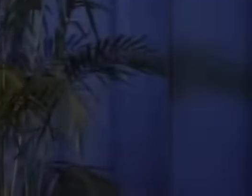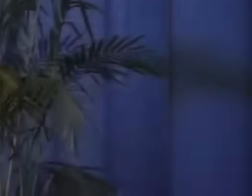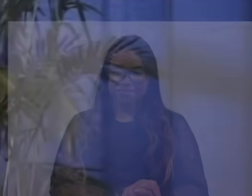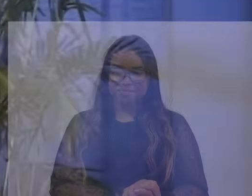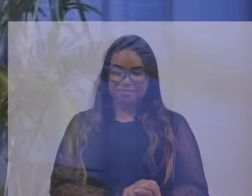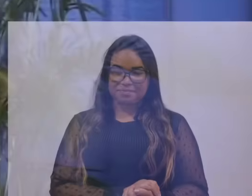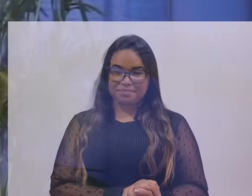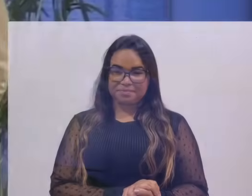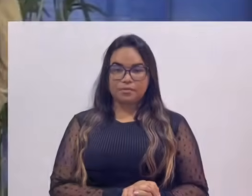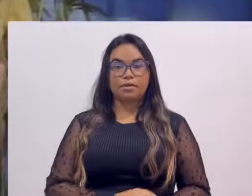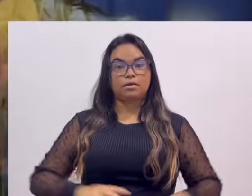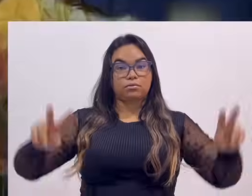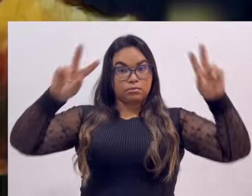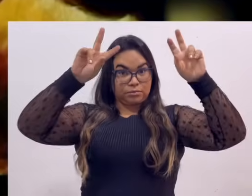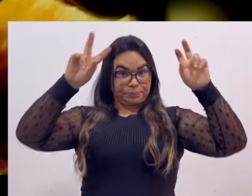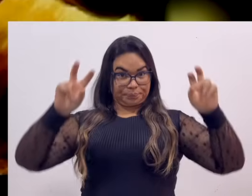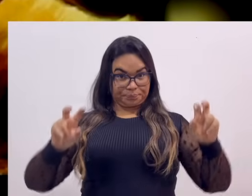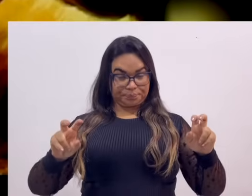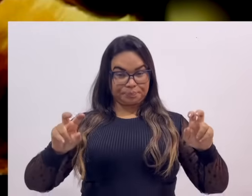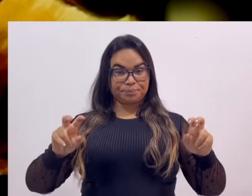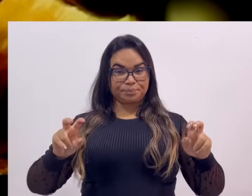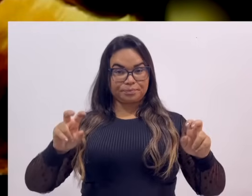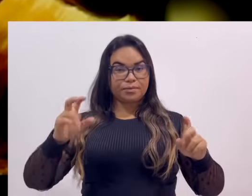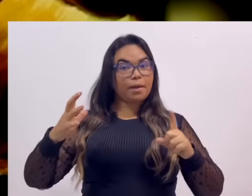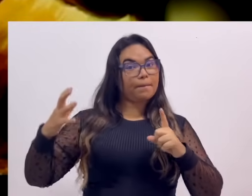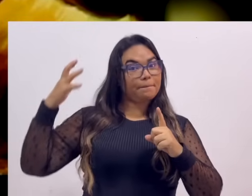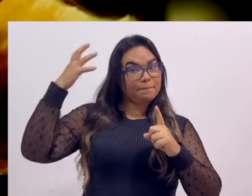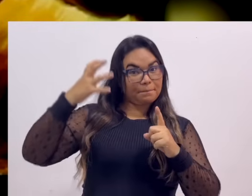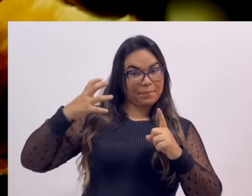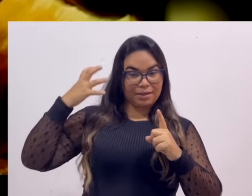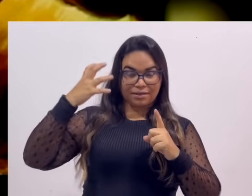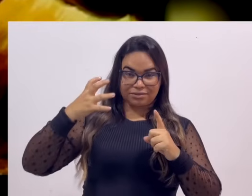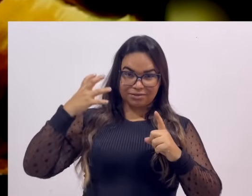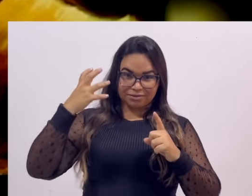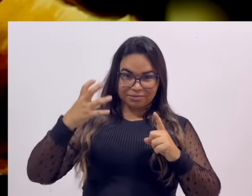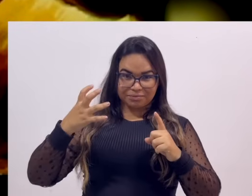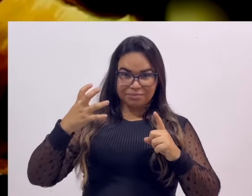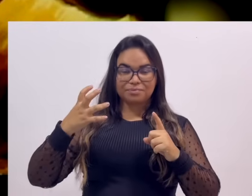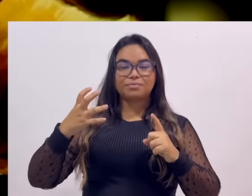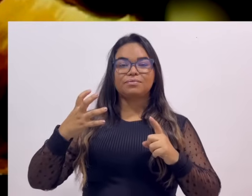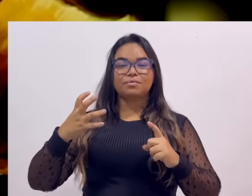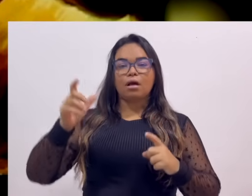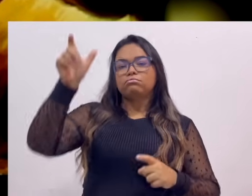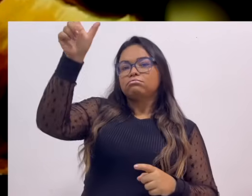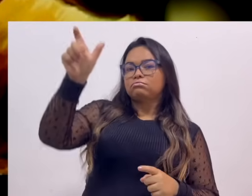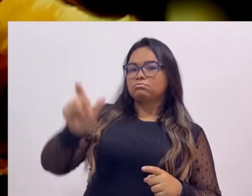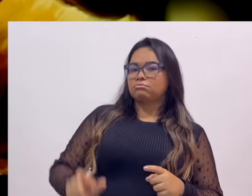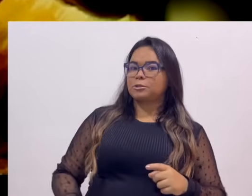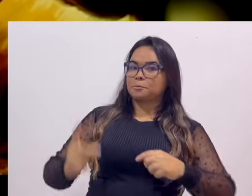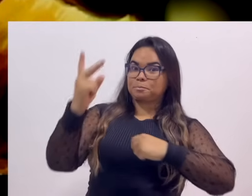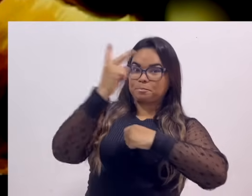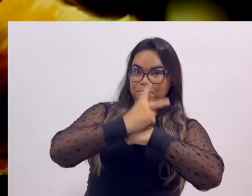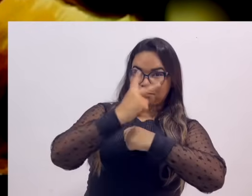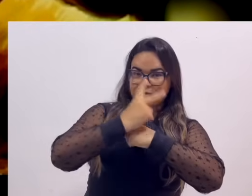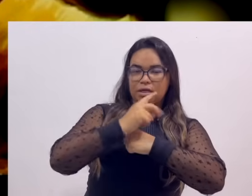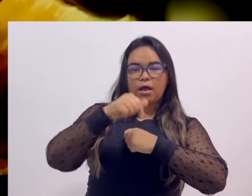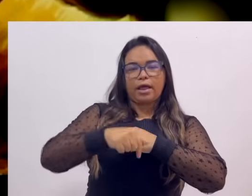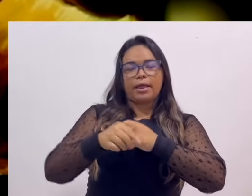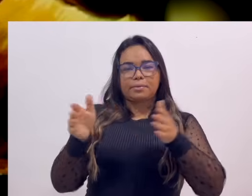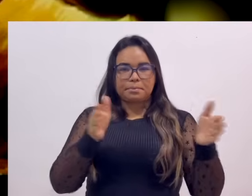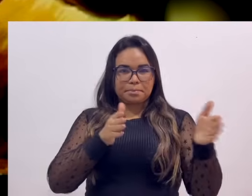Bem, o assunto da nossa próxima conferência é um defensor para o nosso tempo.